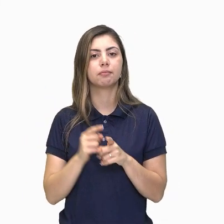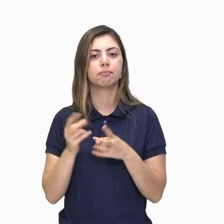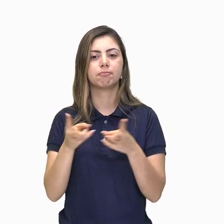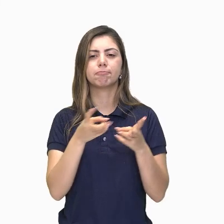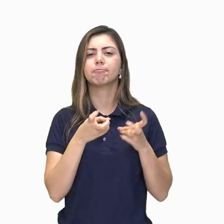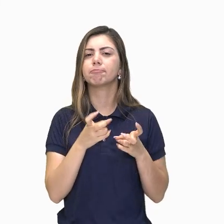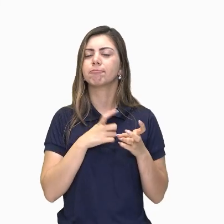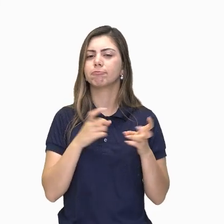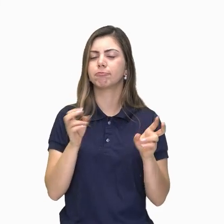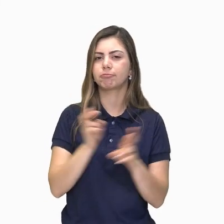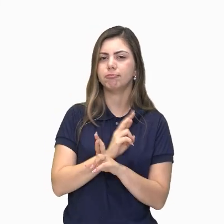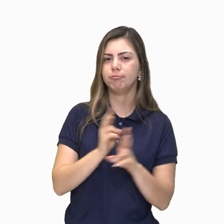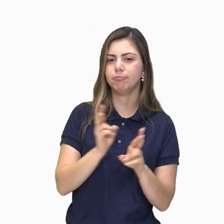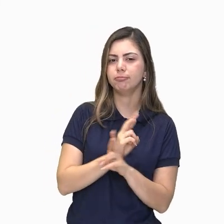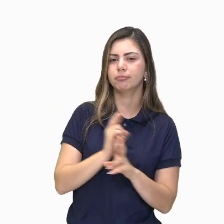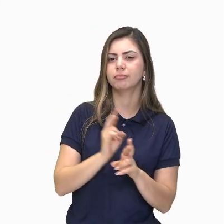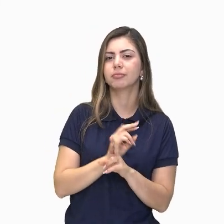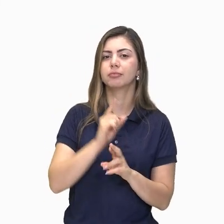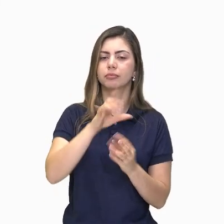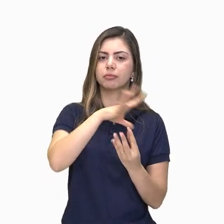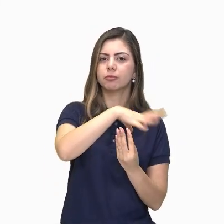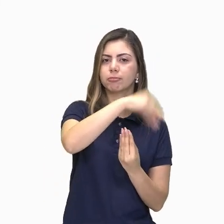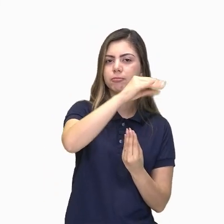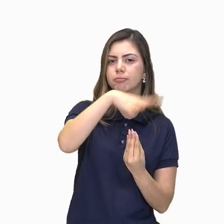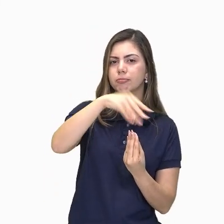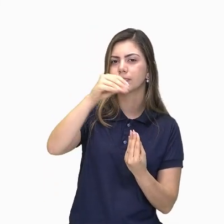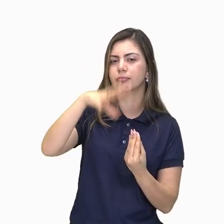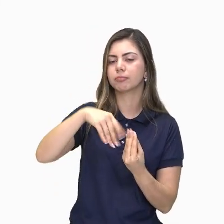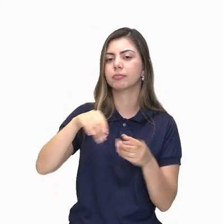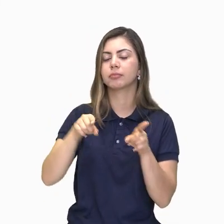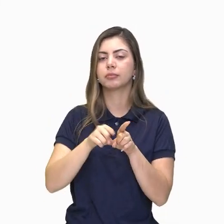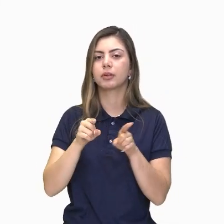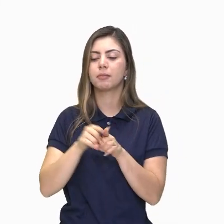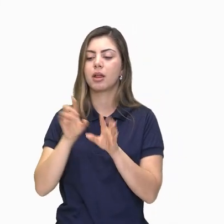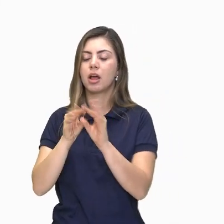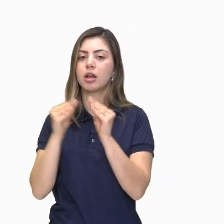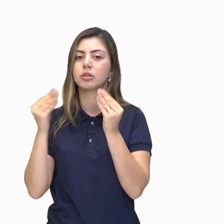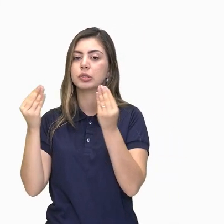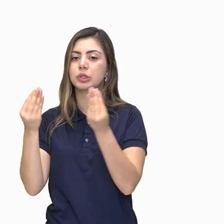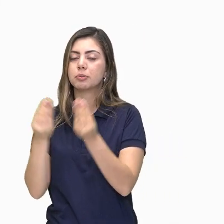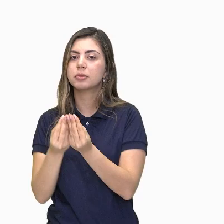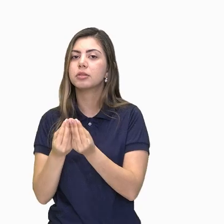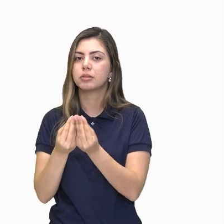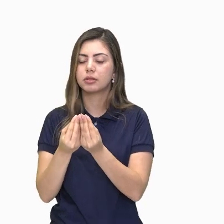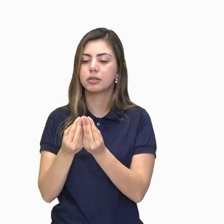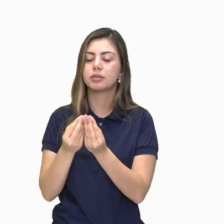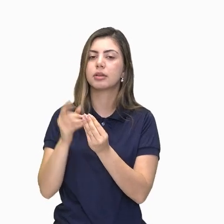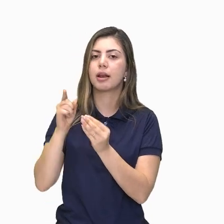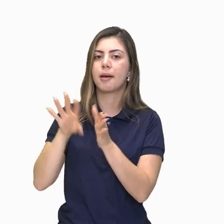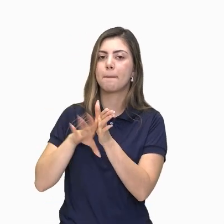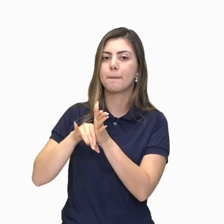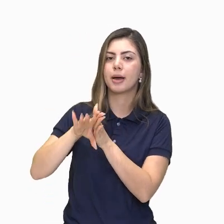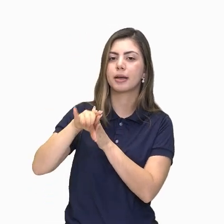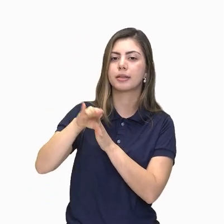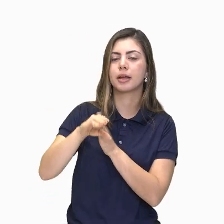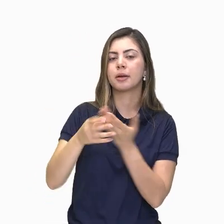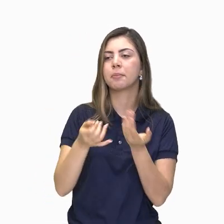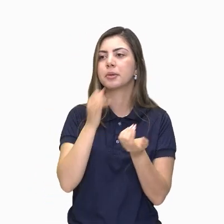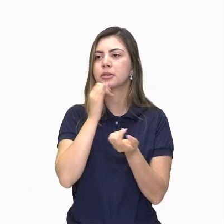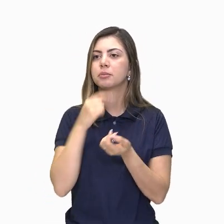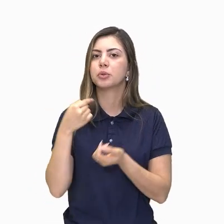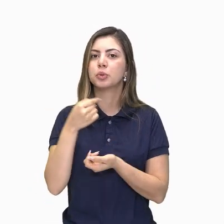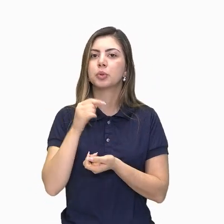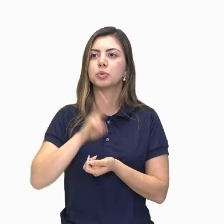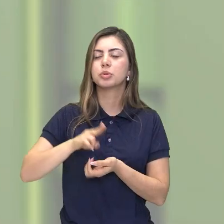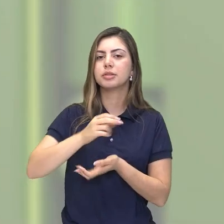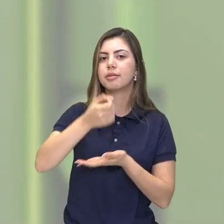relação desse fungo com a substância penicilina e as bactérias na produção de antibiótico, né?